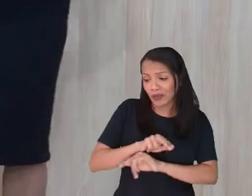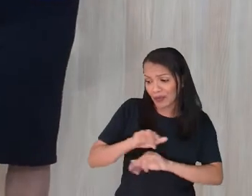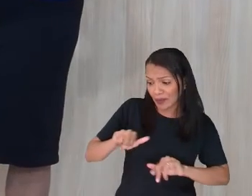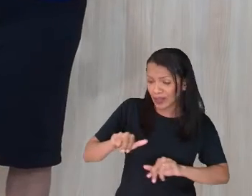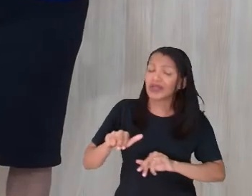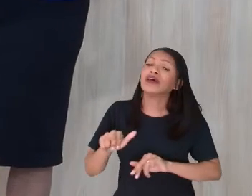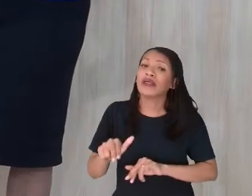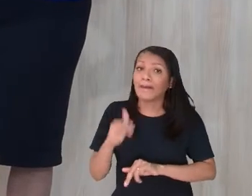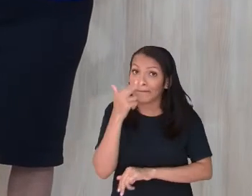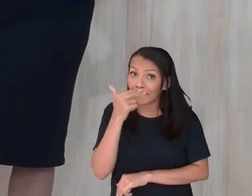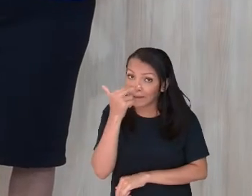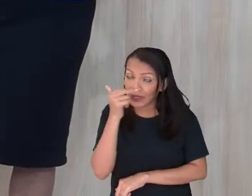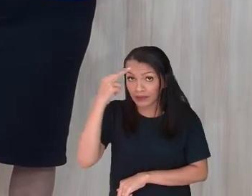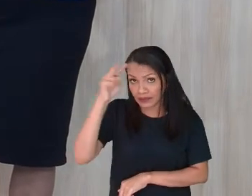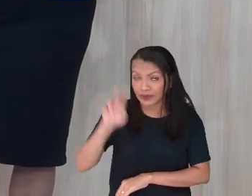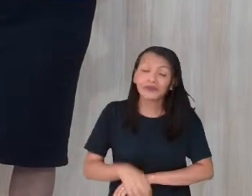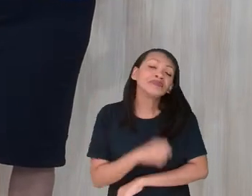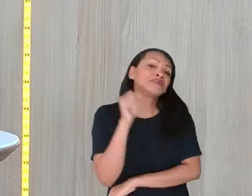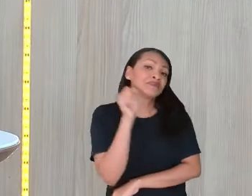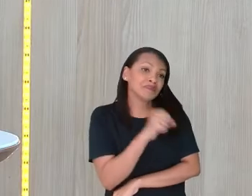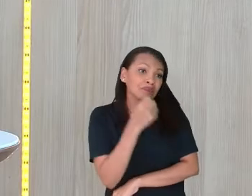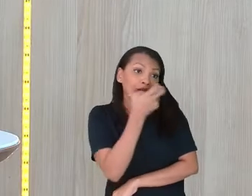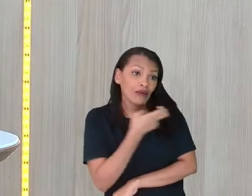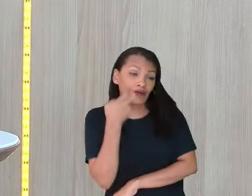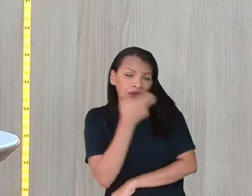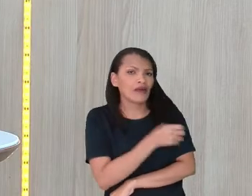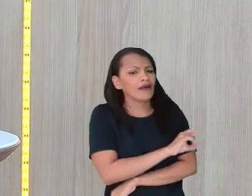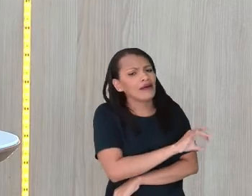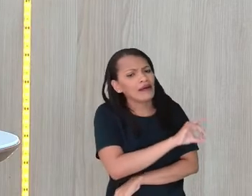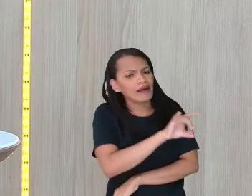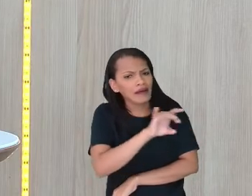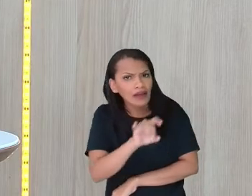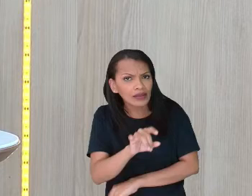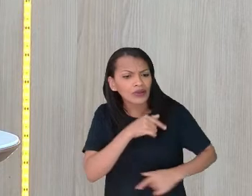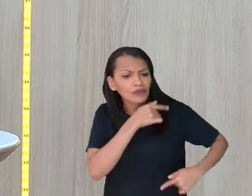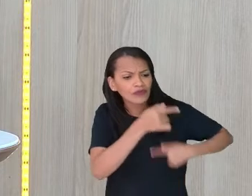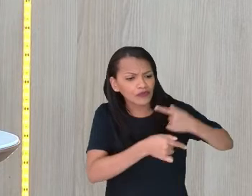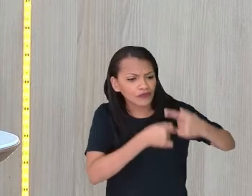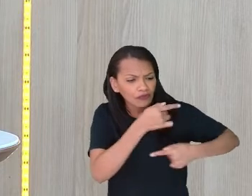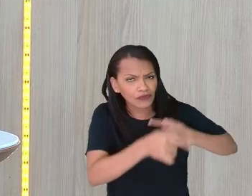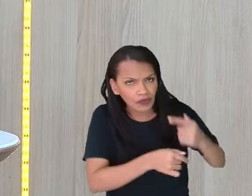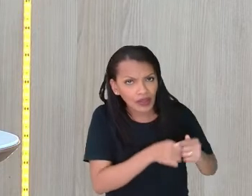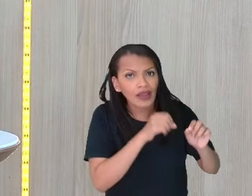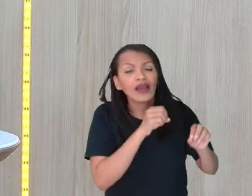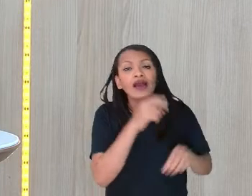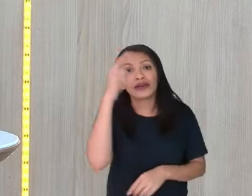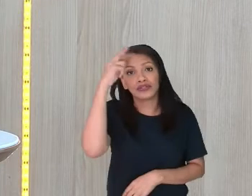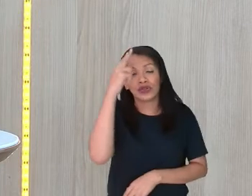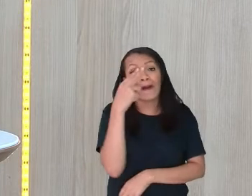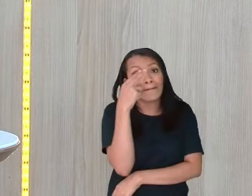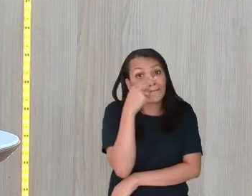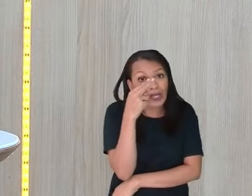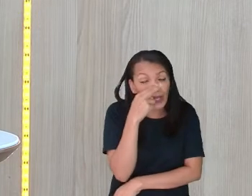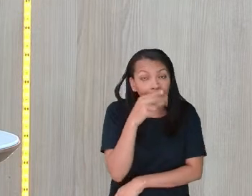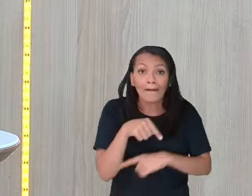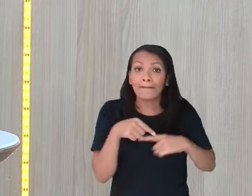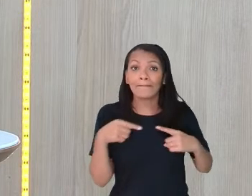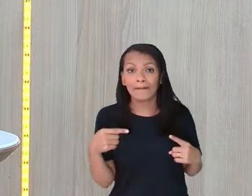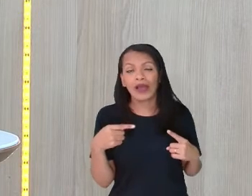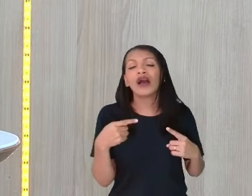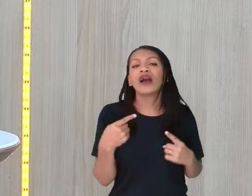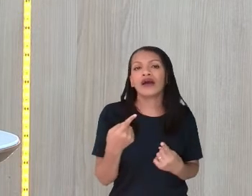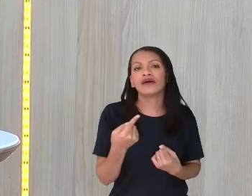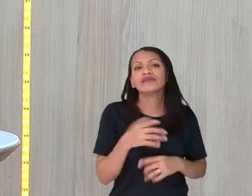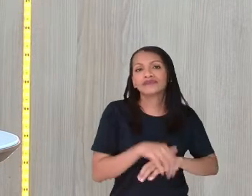Viviane. Com certeza, a oralidade faz com que cada um conte do seu jeito, né? Isso. A história é a mesma, mas cada... como é?